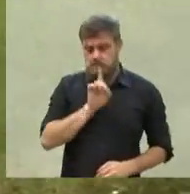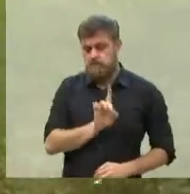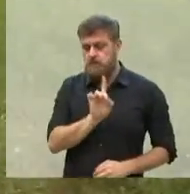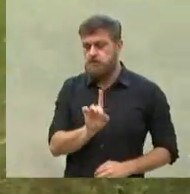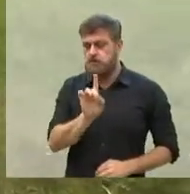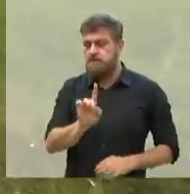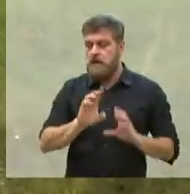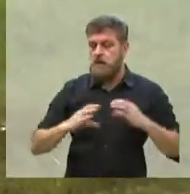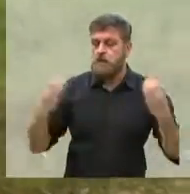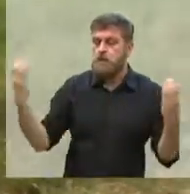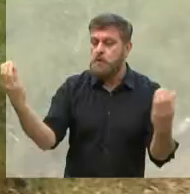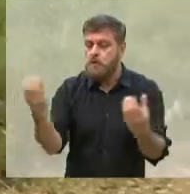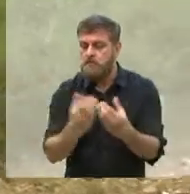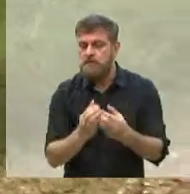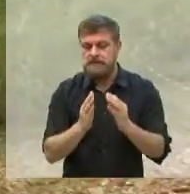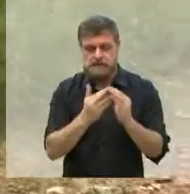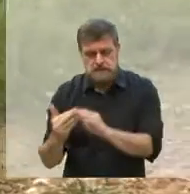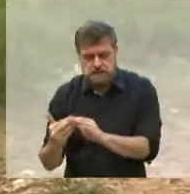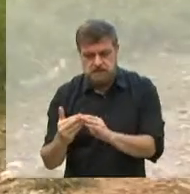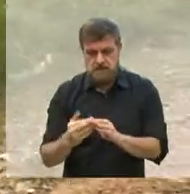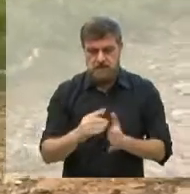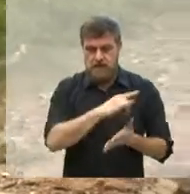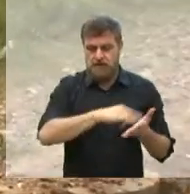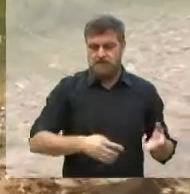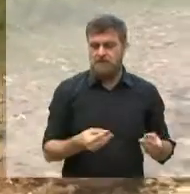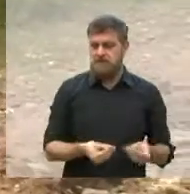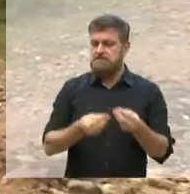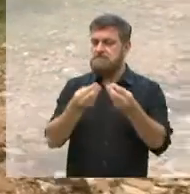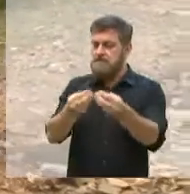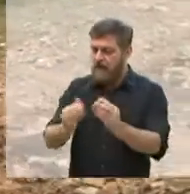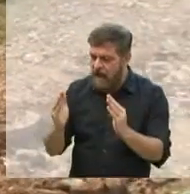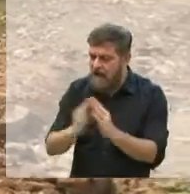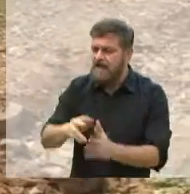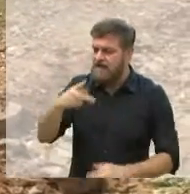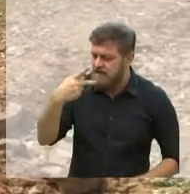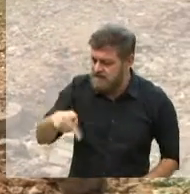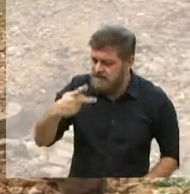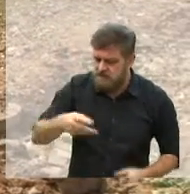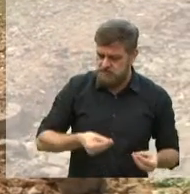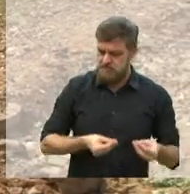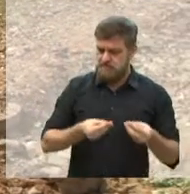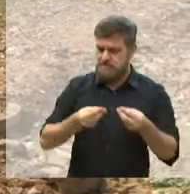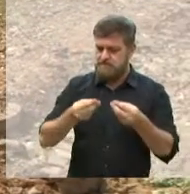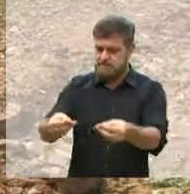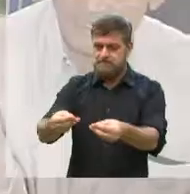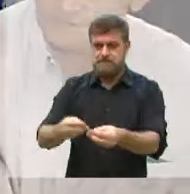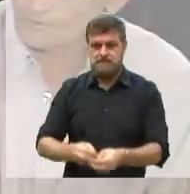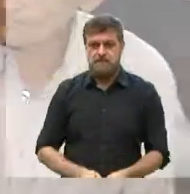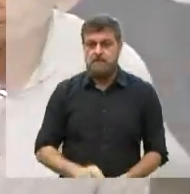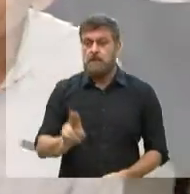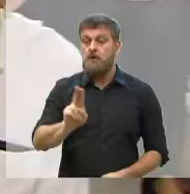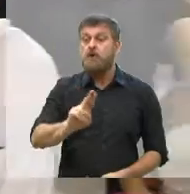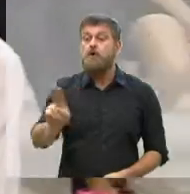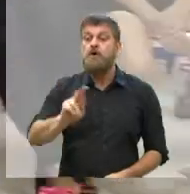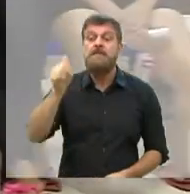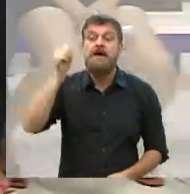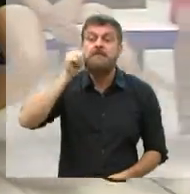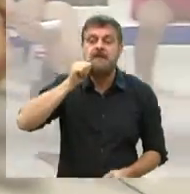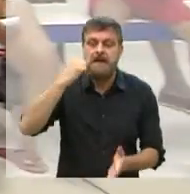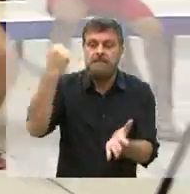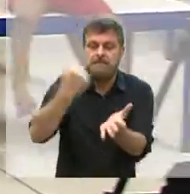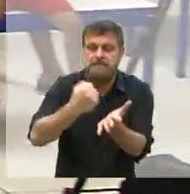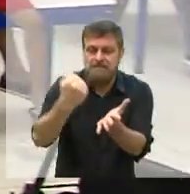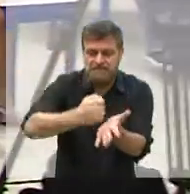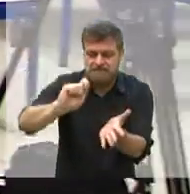algumas comunidades e entregamos a escritura na mão normalmente sai no nome da mulher, já é uma